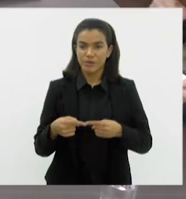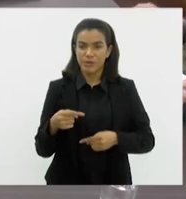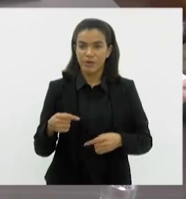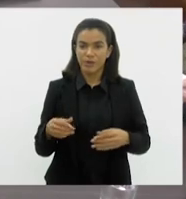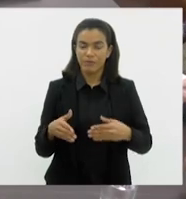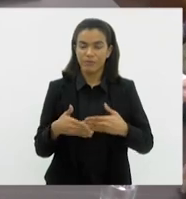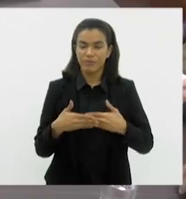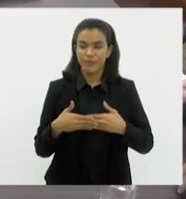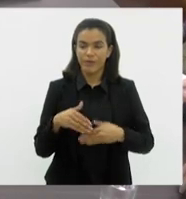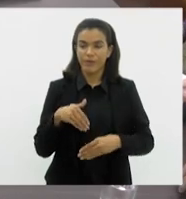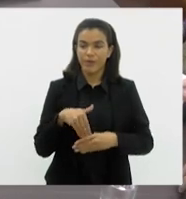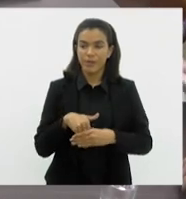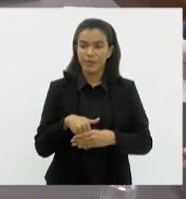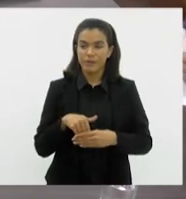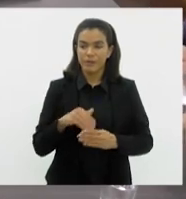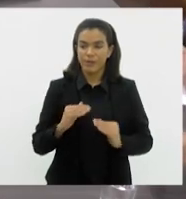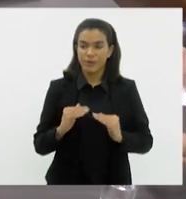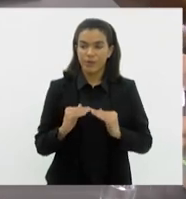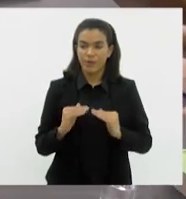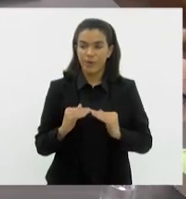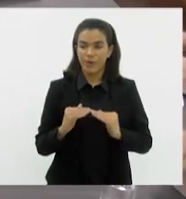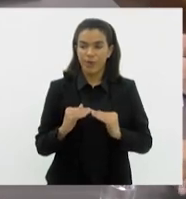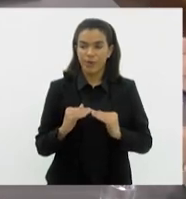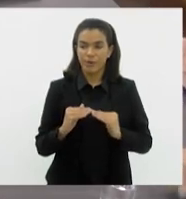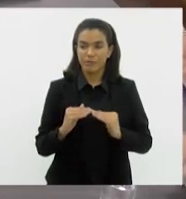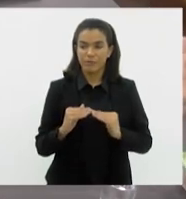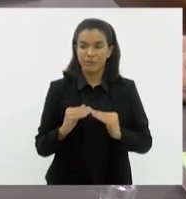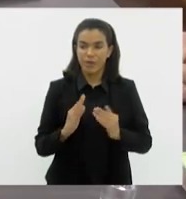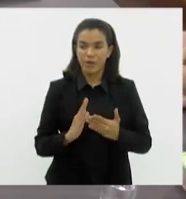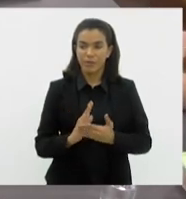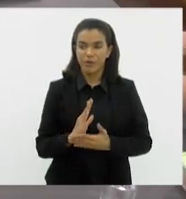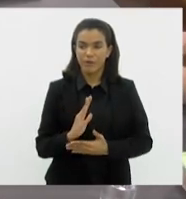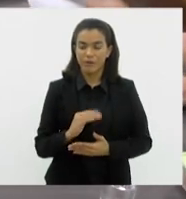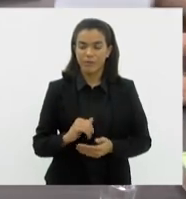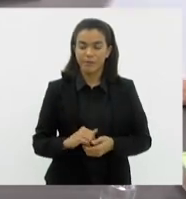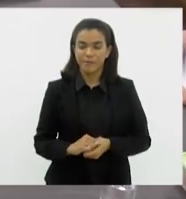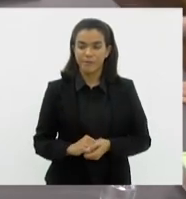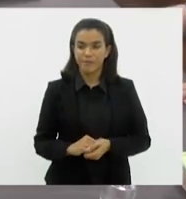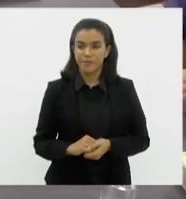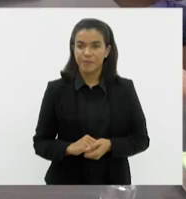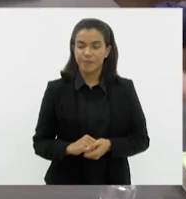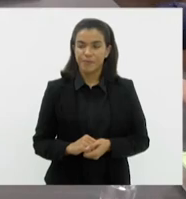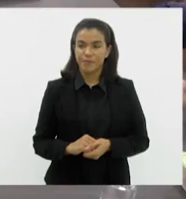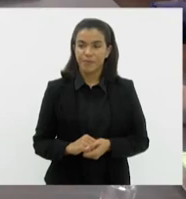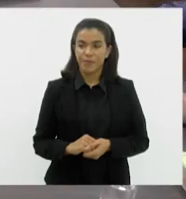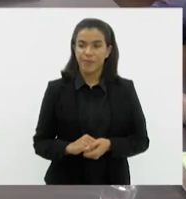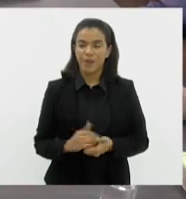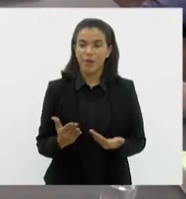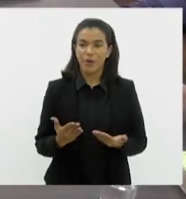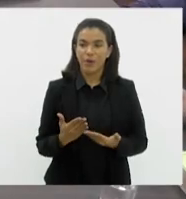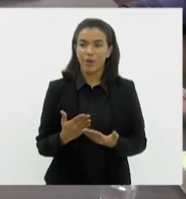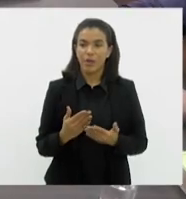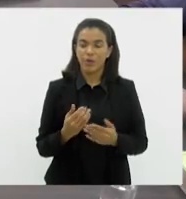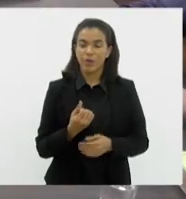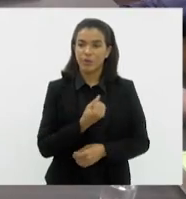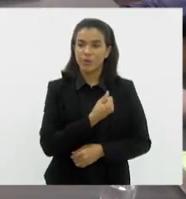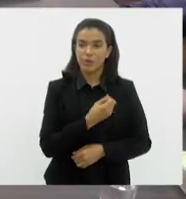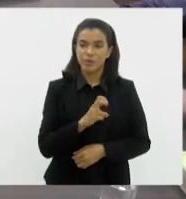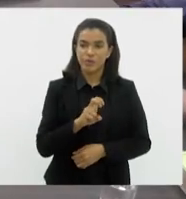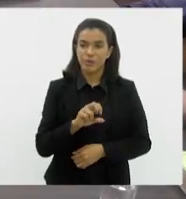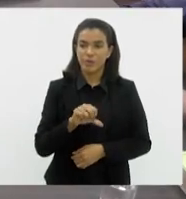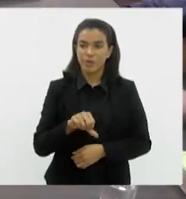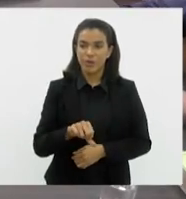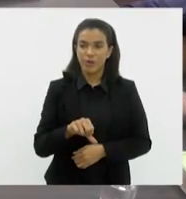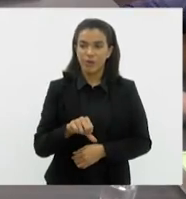discussão, em votação, senhores que aprovam os pareceres originais, permaneçam como estão, aprovados. Vou ao 59 da pauta, projeto de relatoria